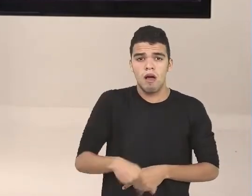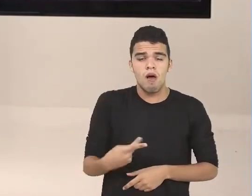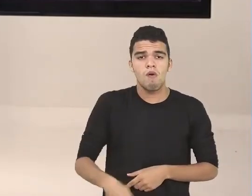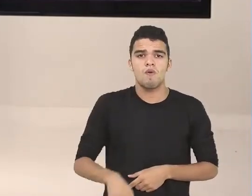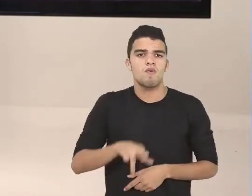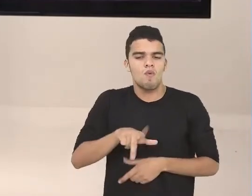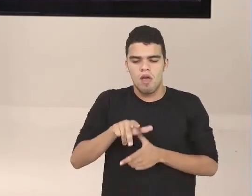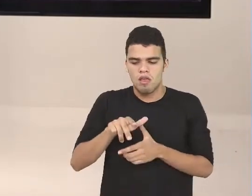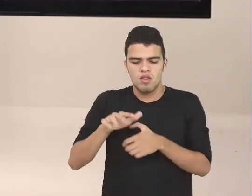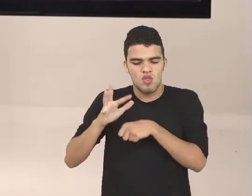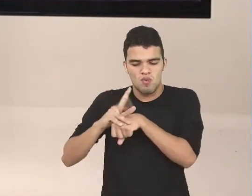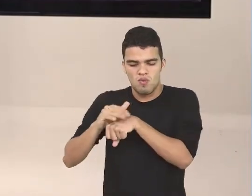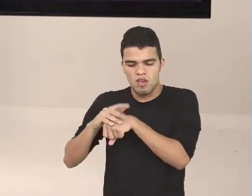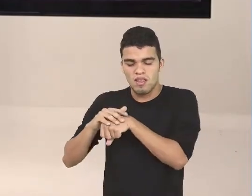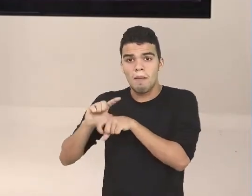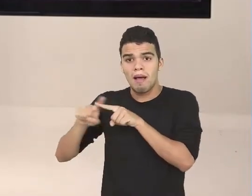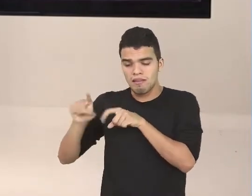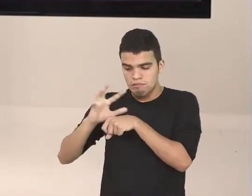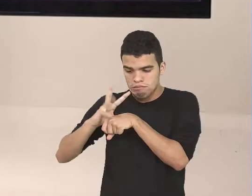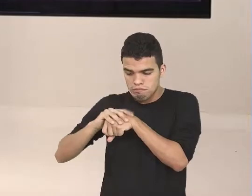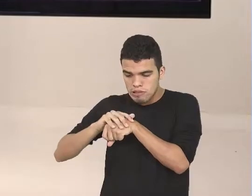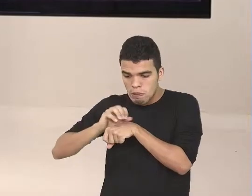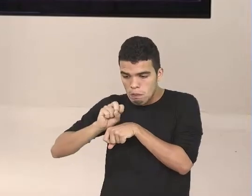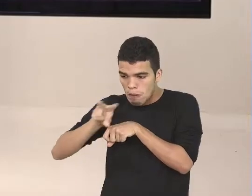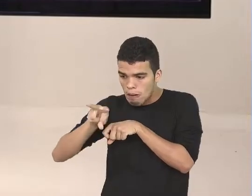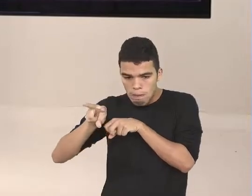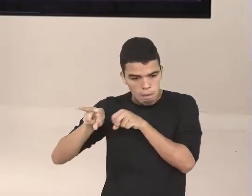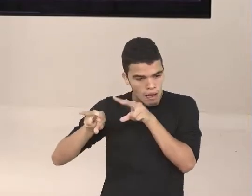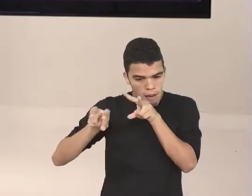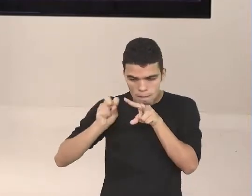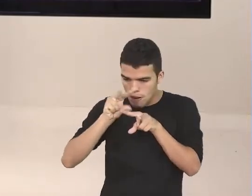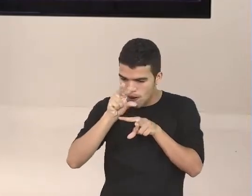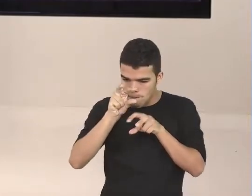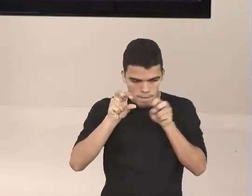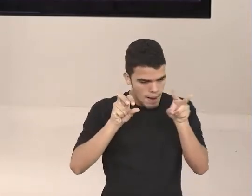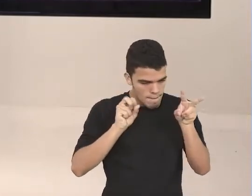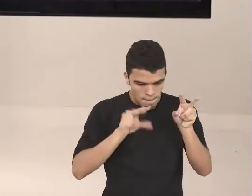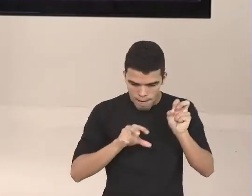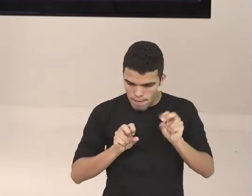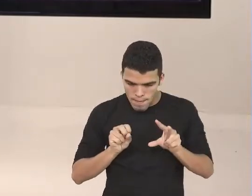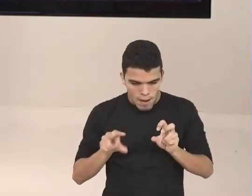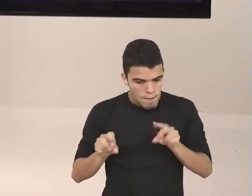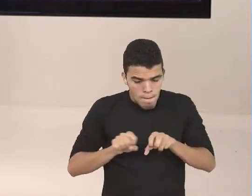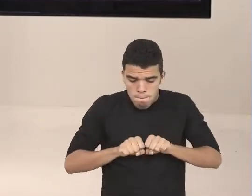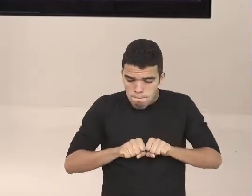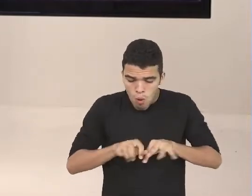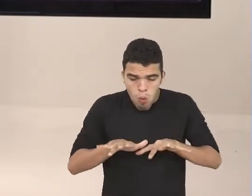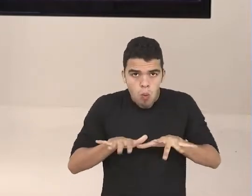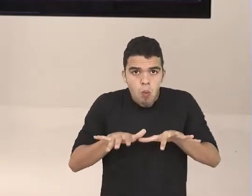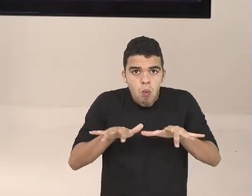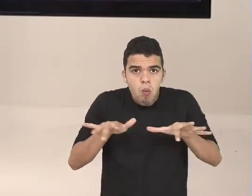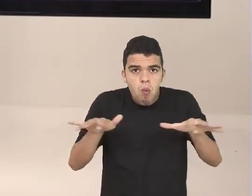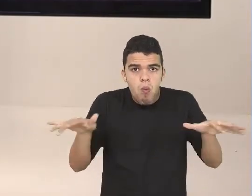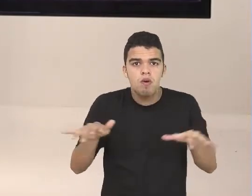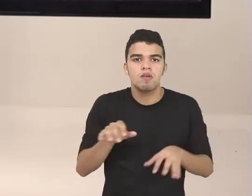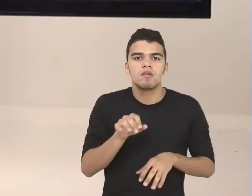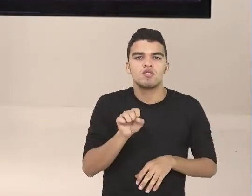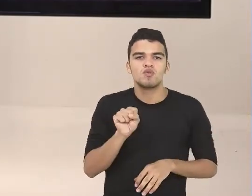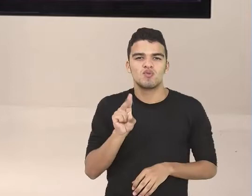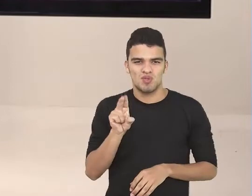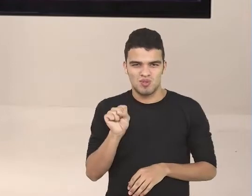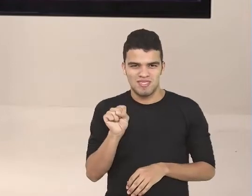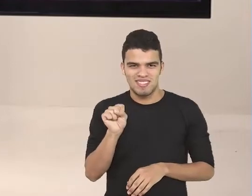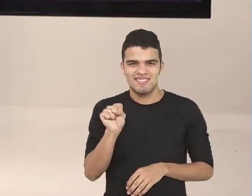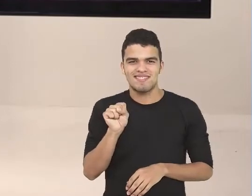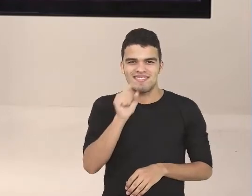si, mas o que ela pode causar com o sistema de saúde. Ou seja, vocês já devem ter escutado que o sistema de saúde,